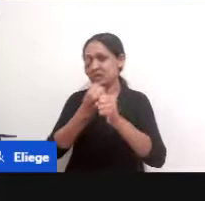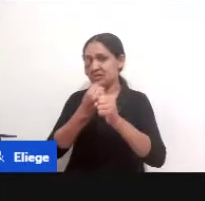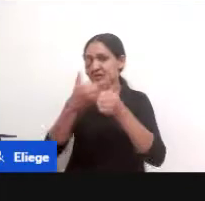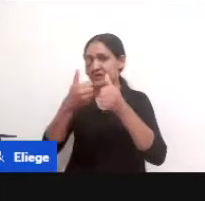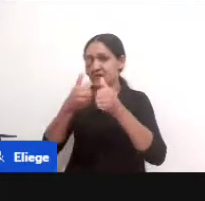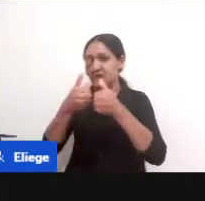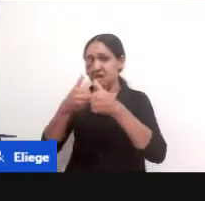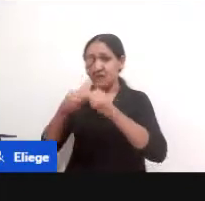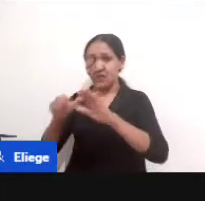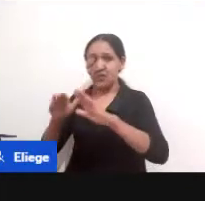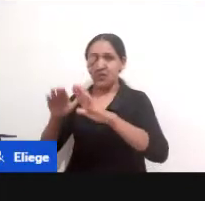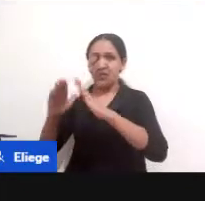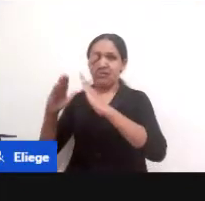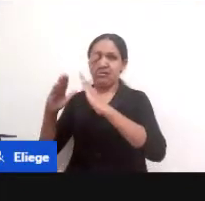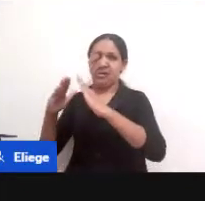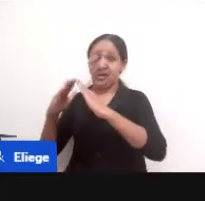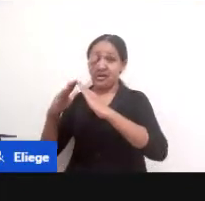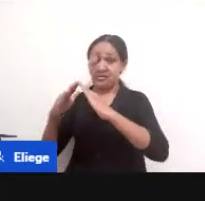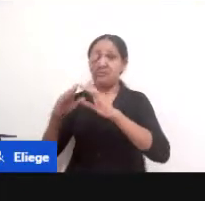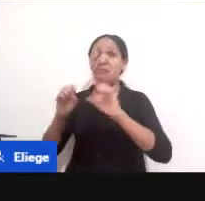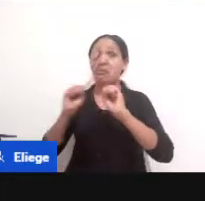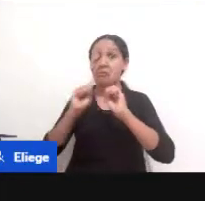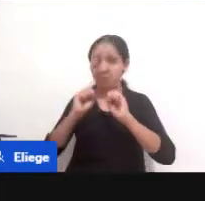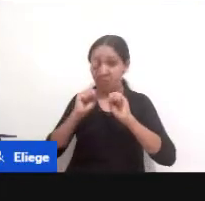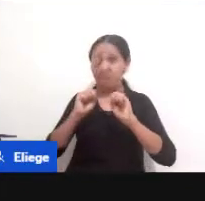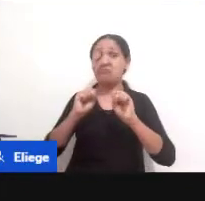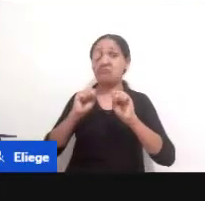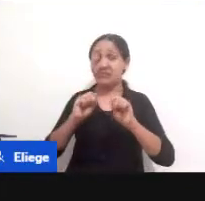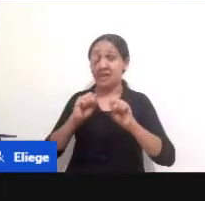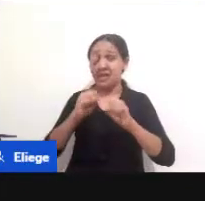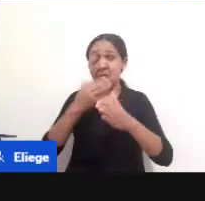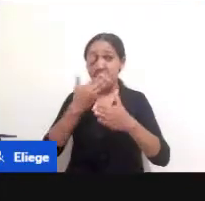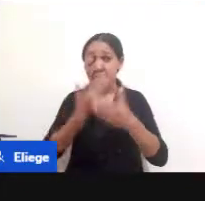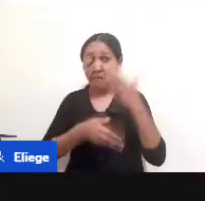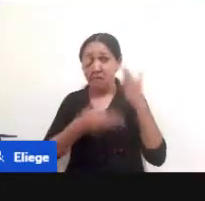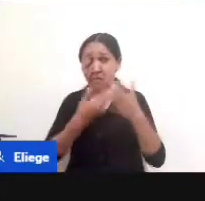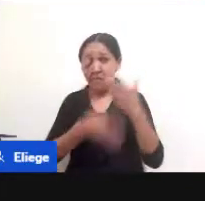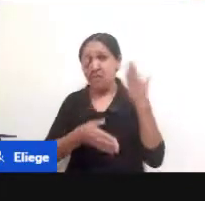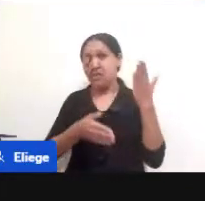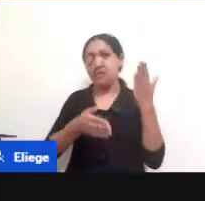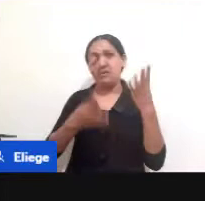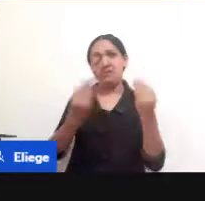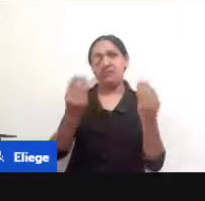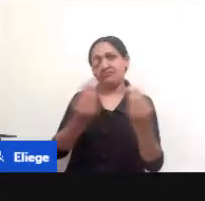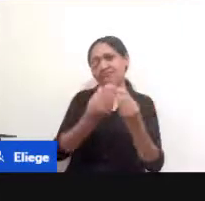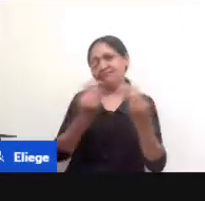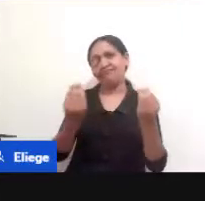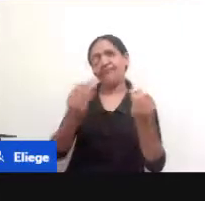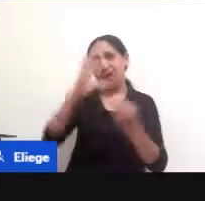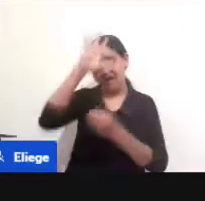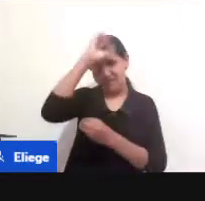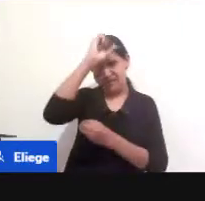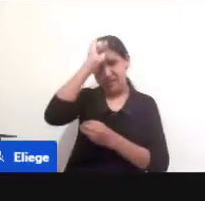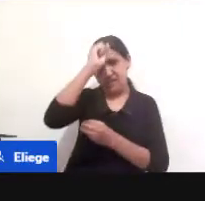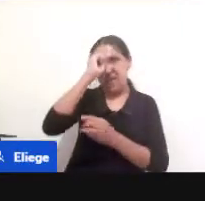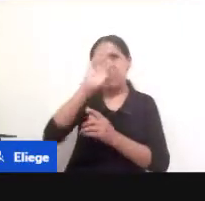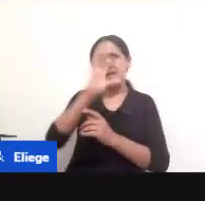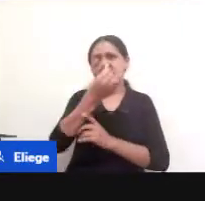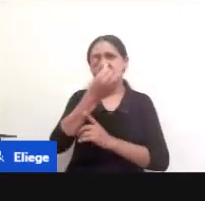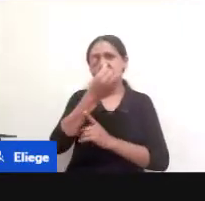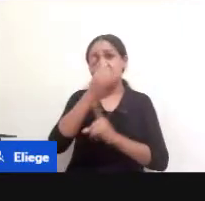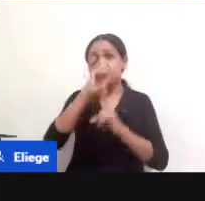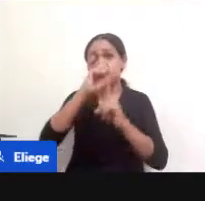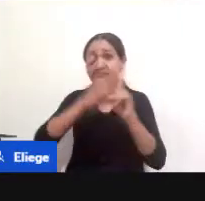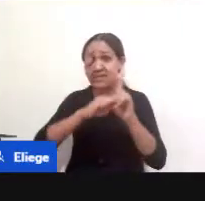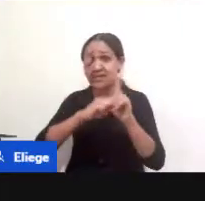retrocesso muito grande. Pesquisas têm demonstrado isso. Então, mais 6 meses que essa criança ficasse